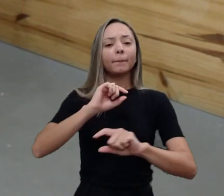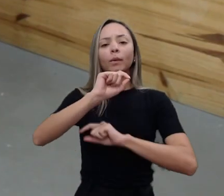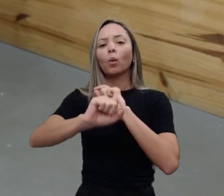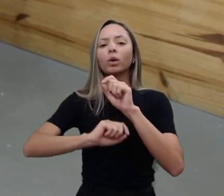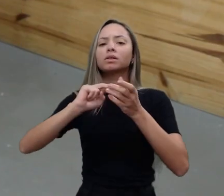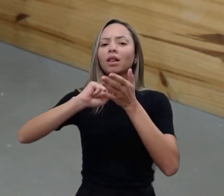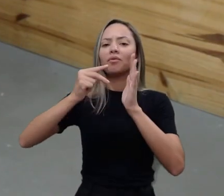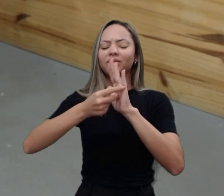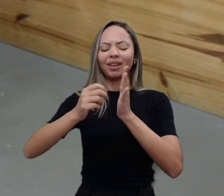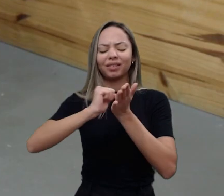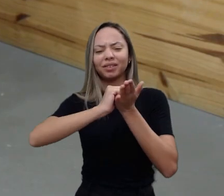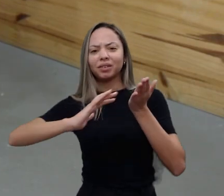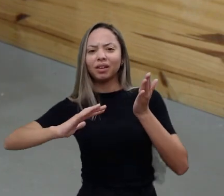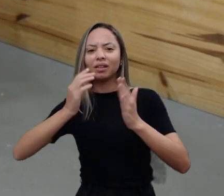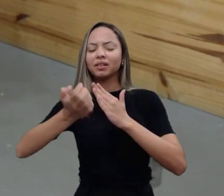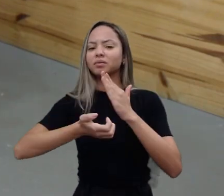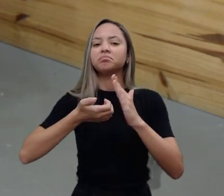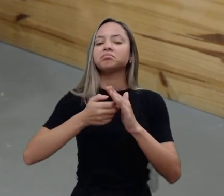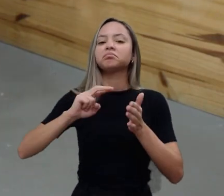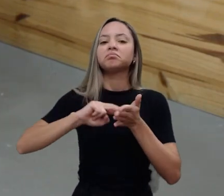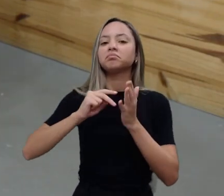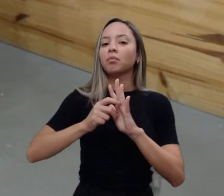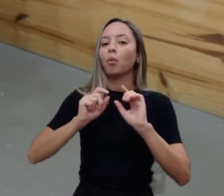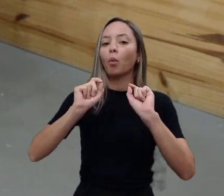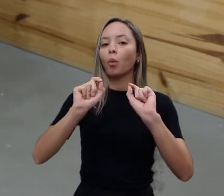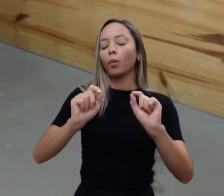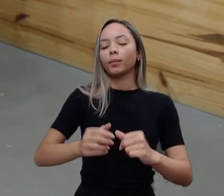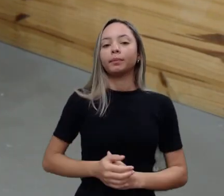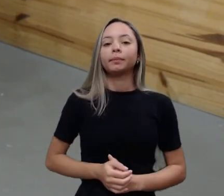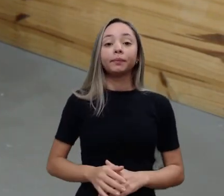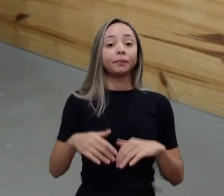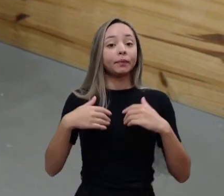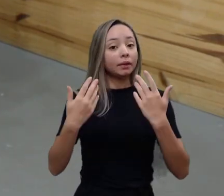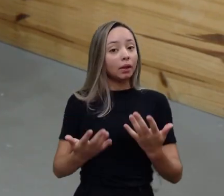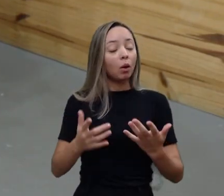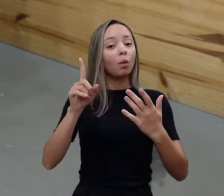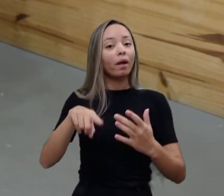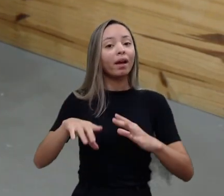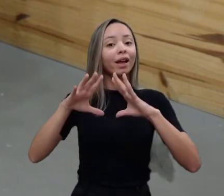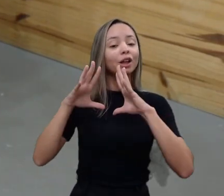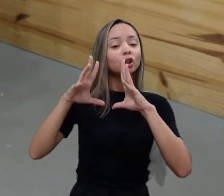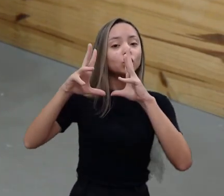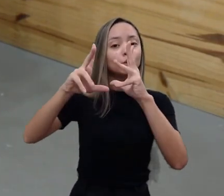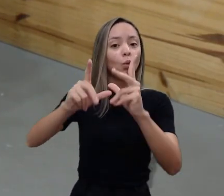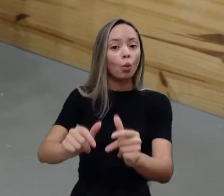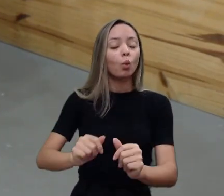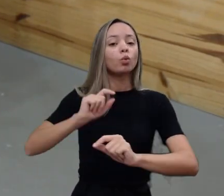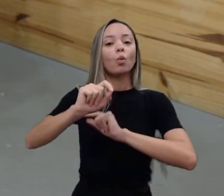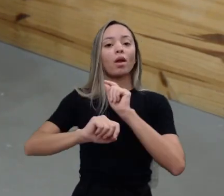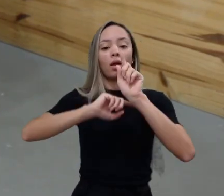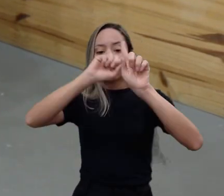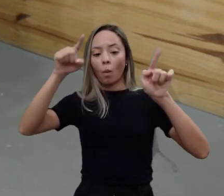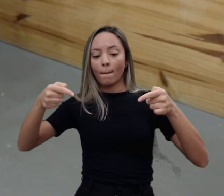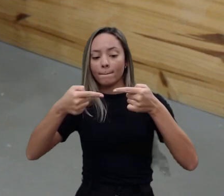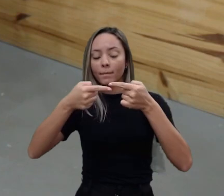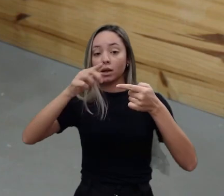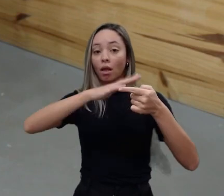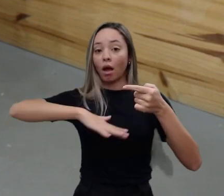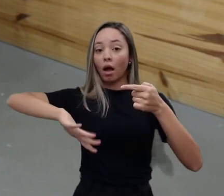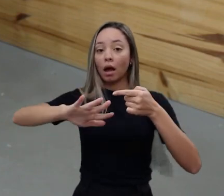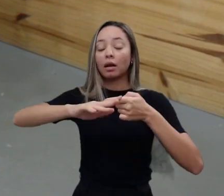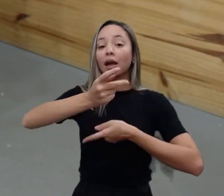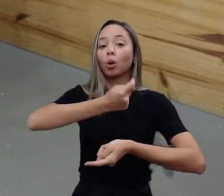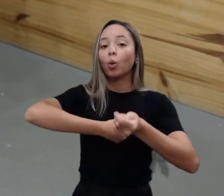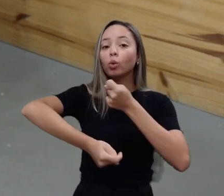empresariais, professor? Então, atividades empresariais são todas as atividades econômicas,